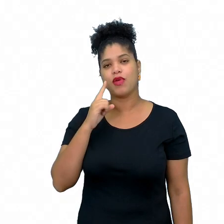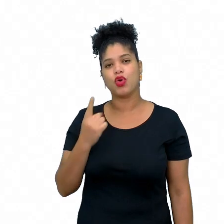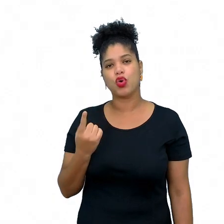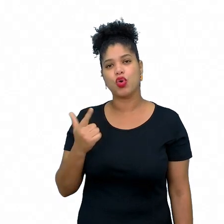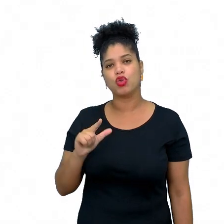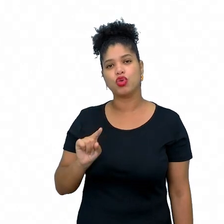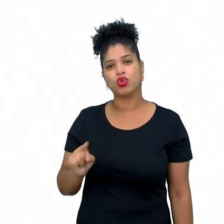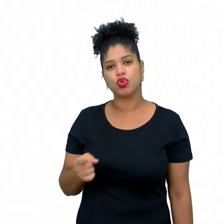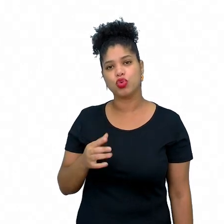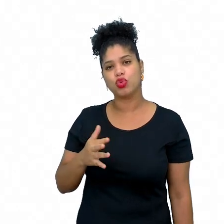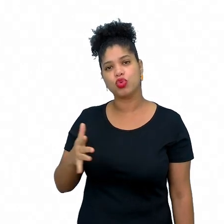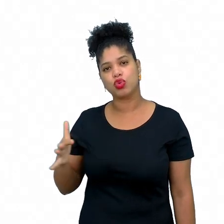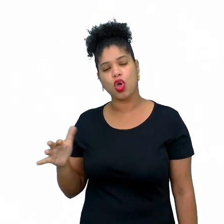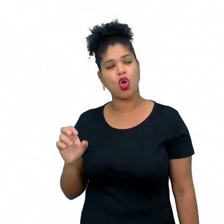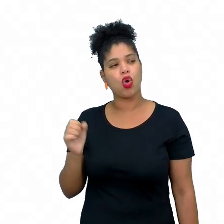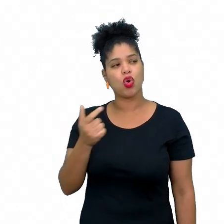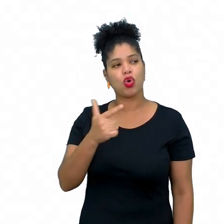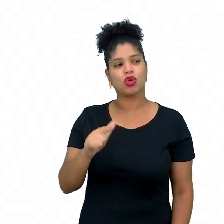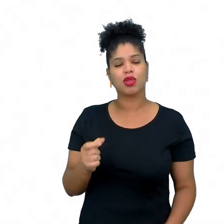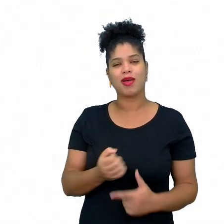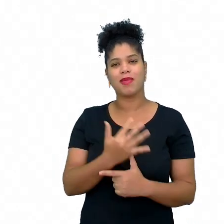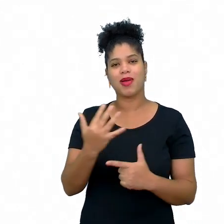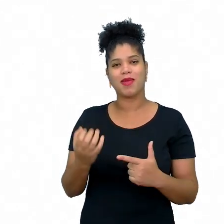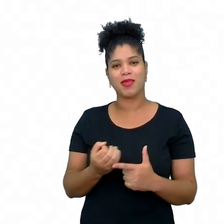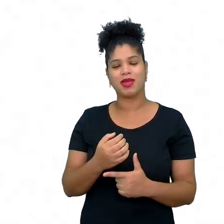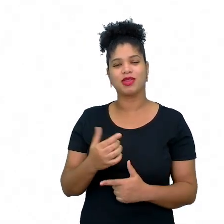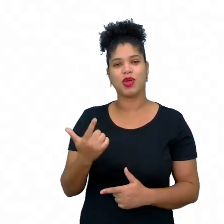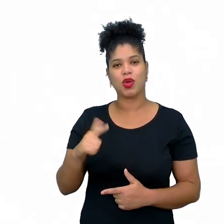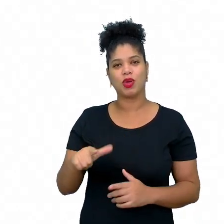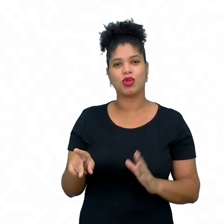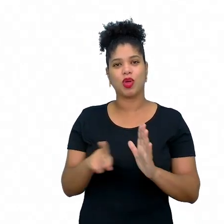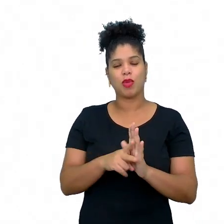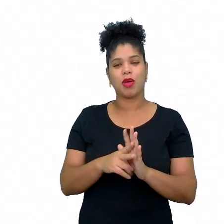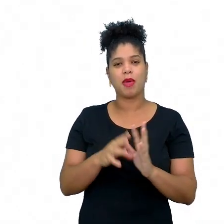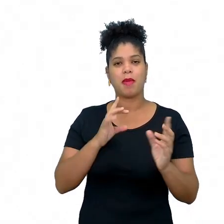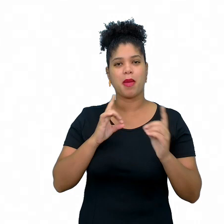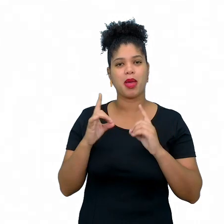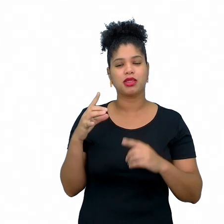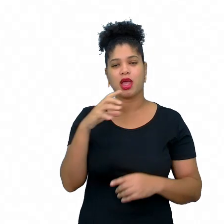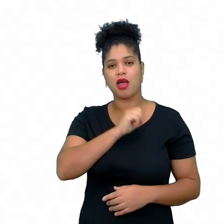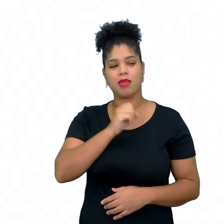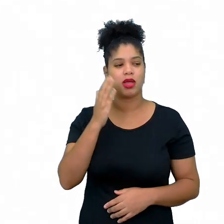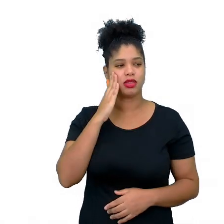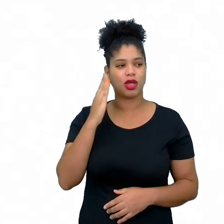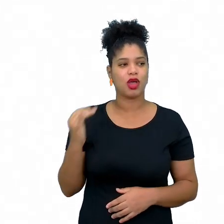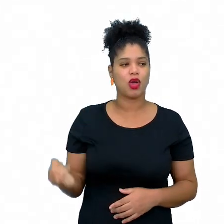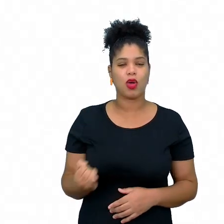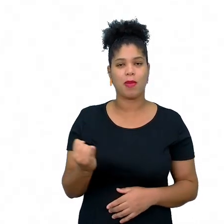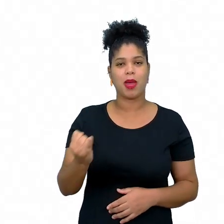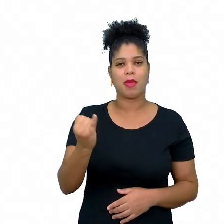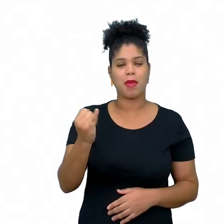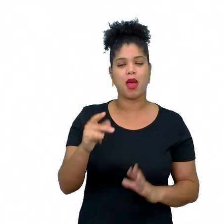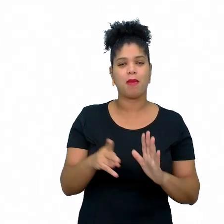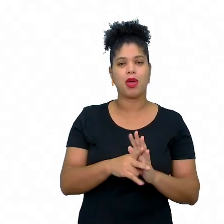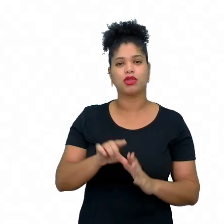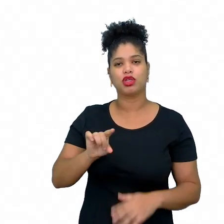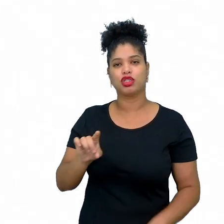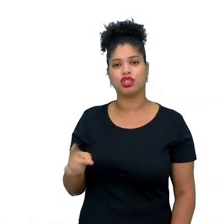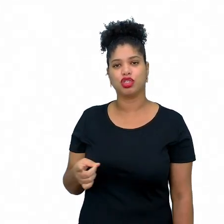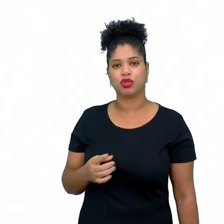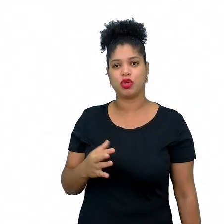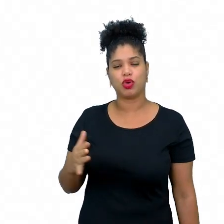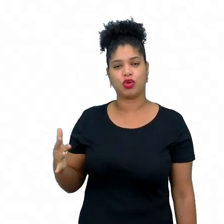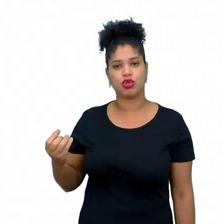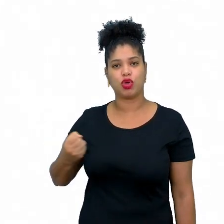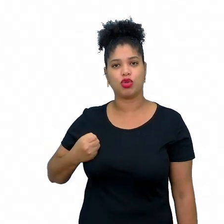finita ou infinita periódica. Aí nós já vamos entrar numa discussão em breve sobre a importância das dízimas, né? Escrever um